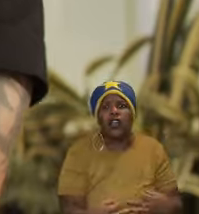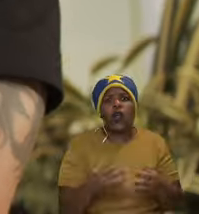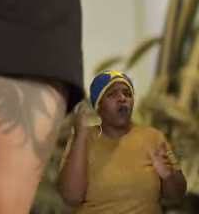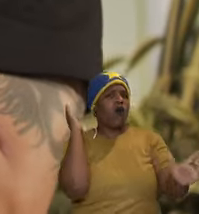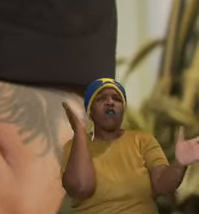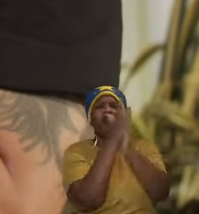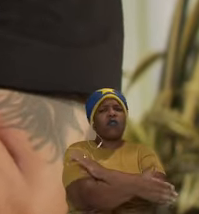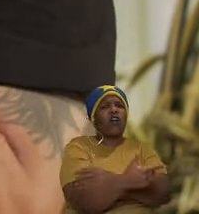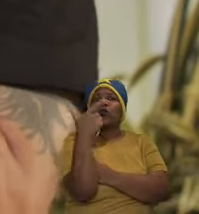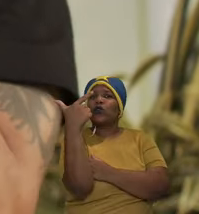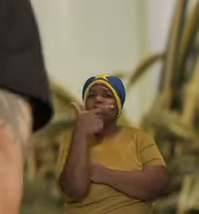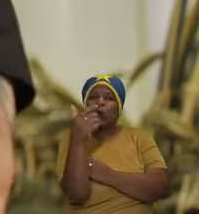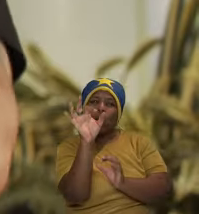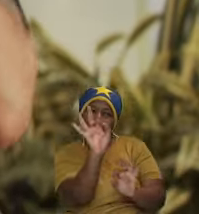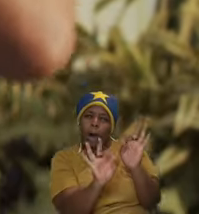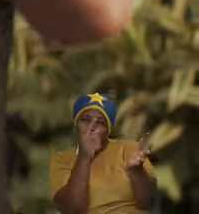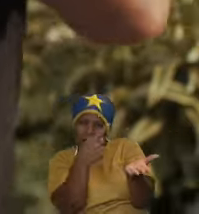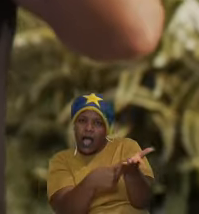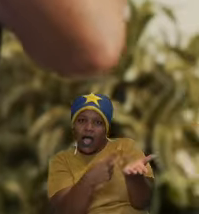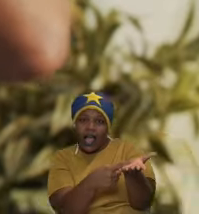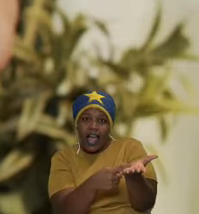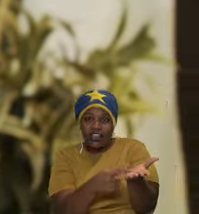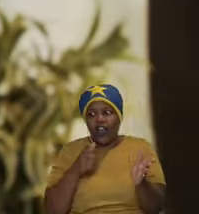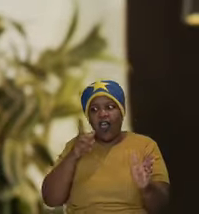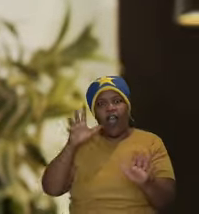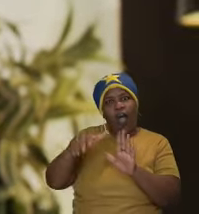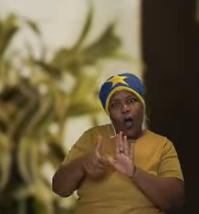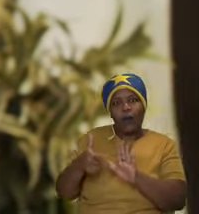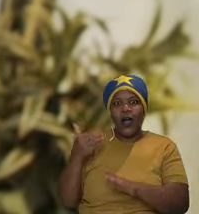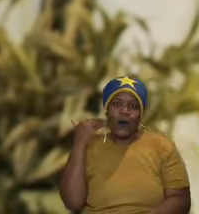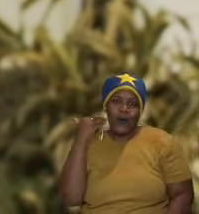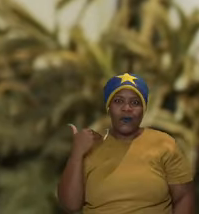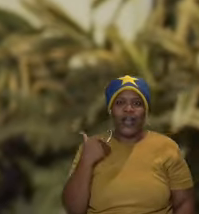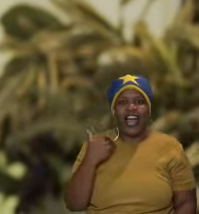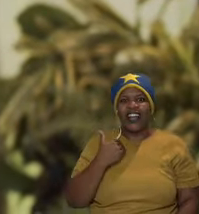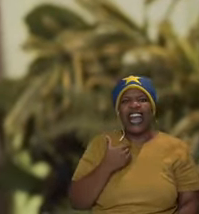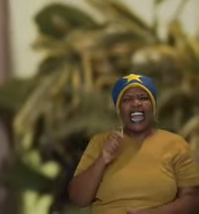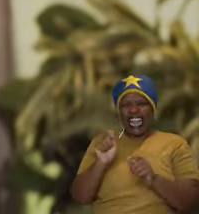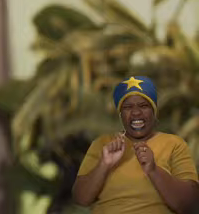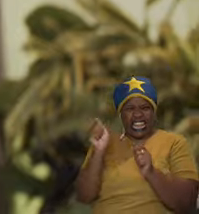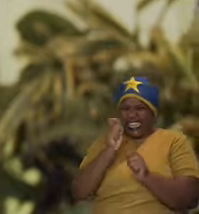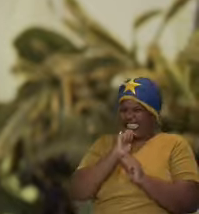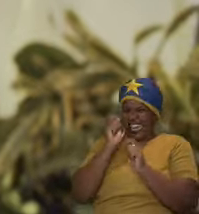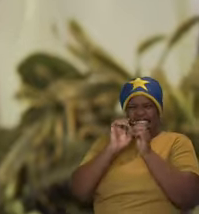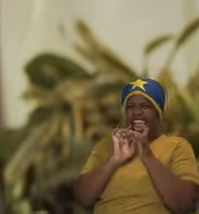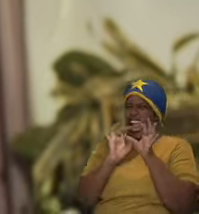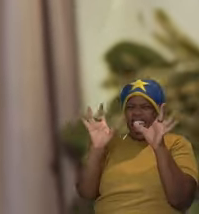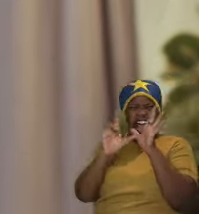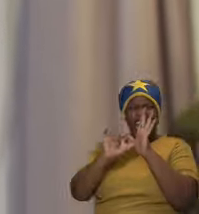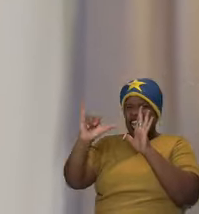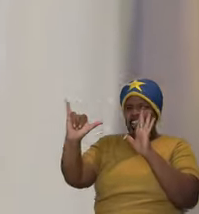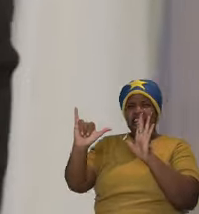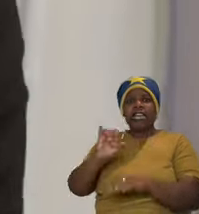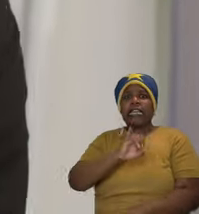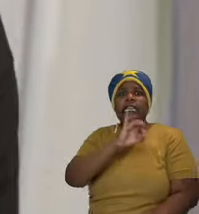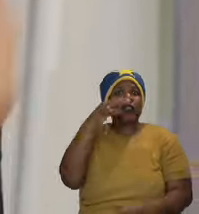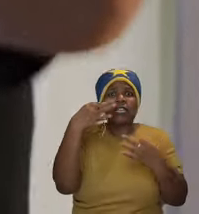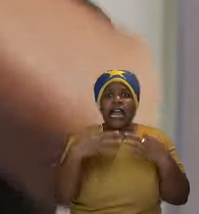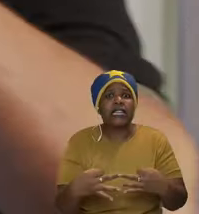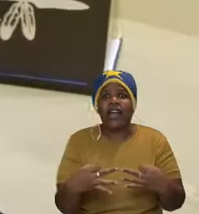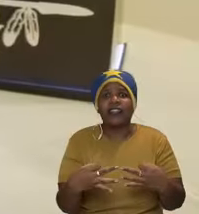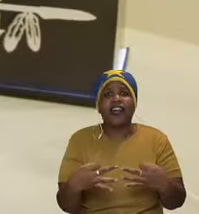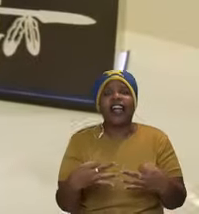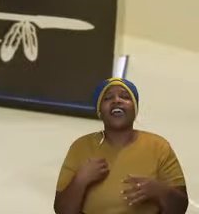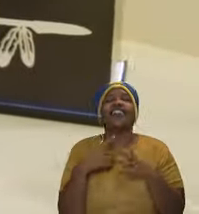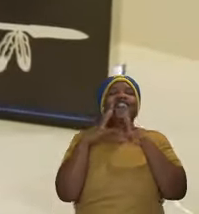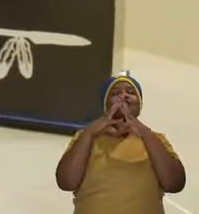partiu, segundo plano. A gente rouba um banco, sai legalizando. E se não der certo,